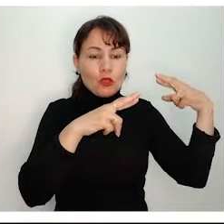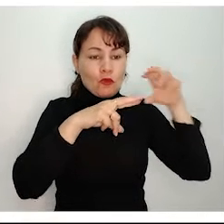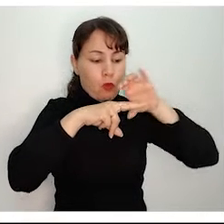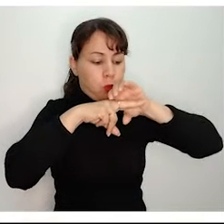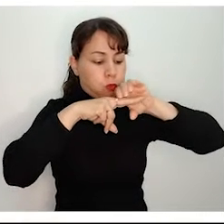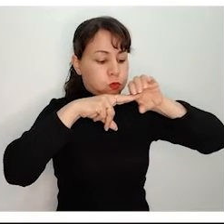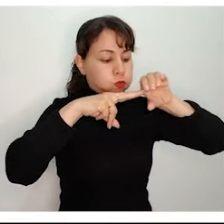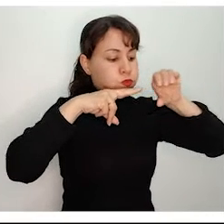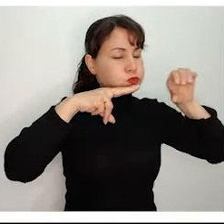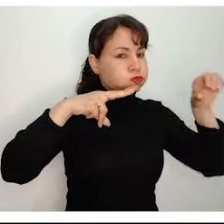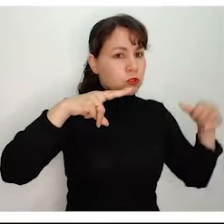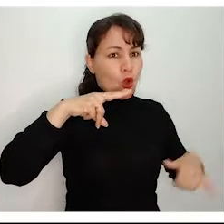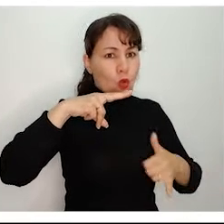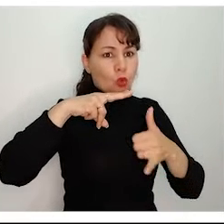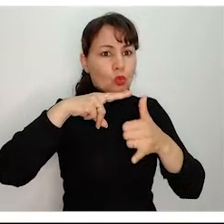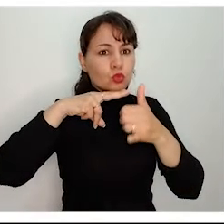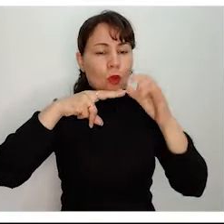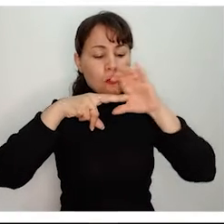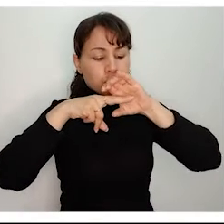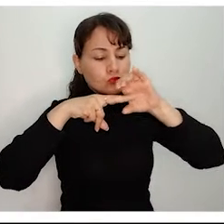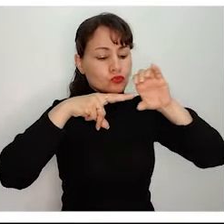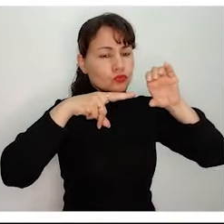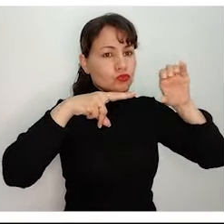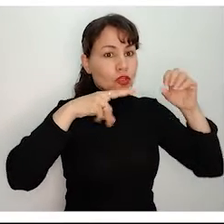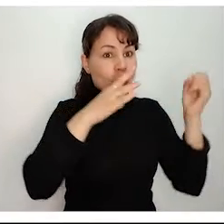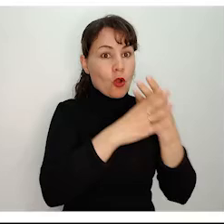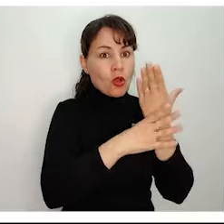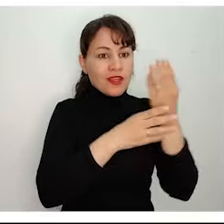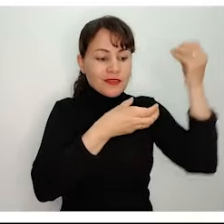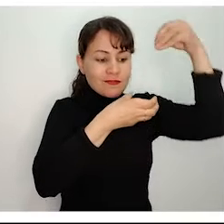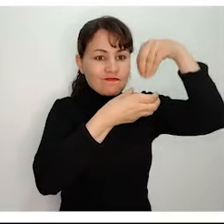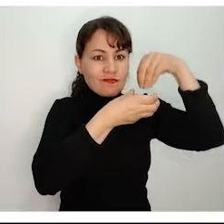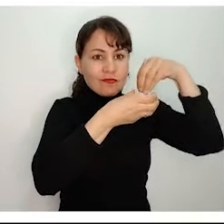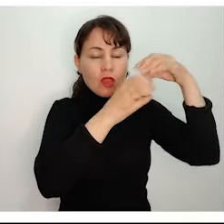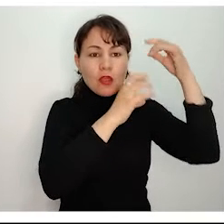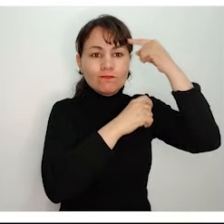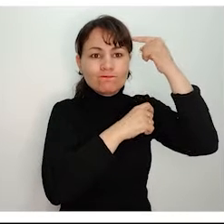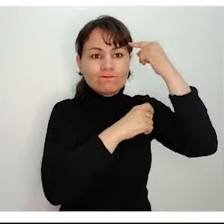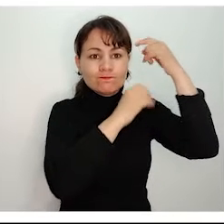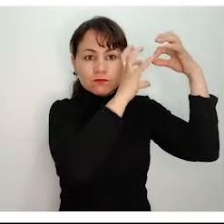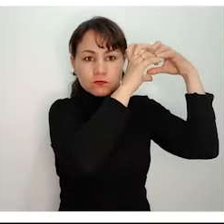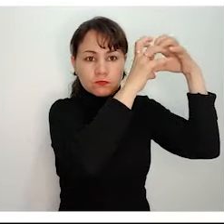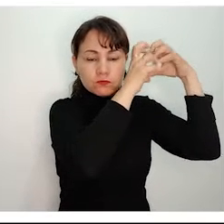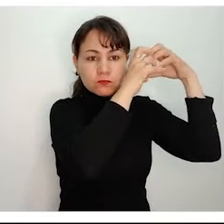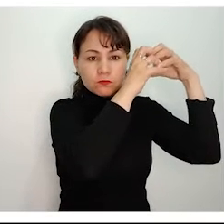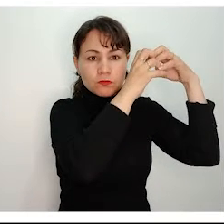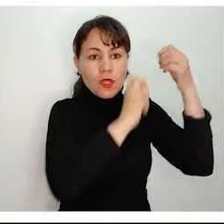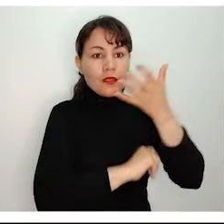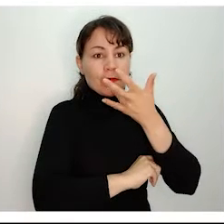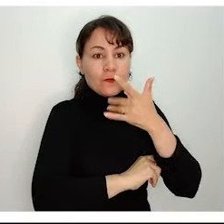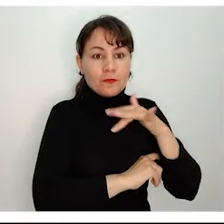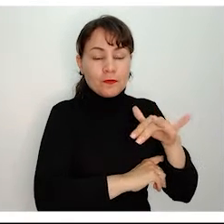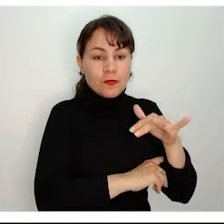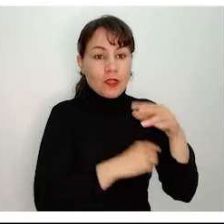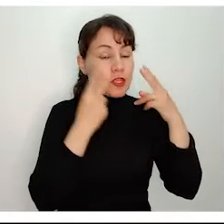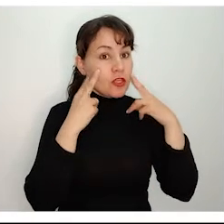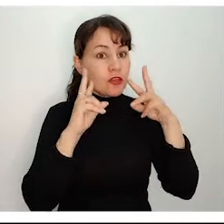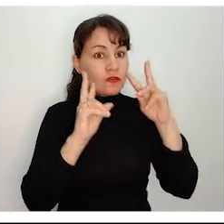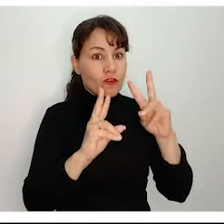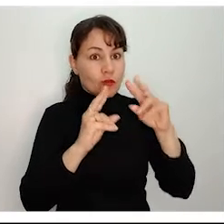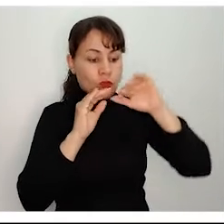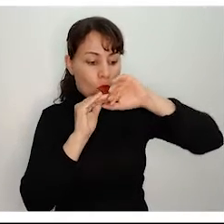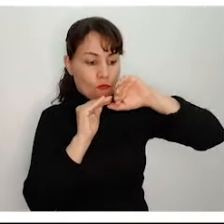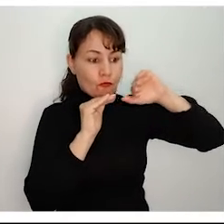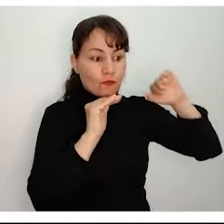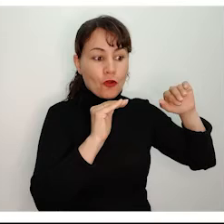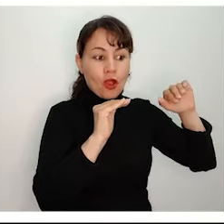neurônios vão sendo mielinizados. Isso é o que acontece lá dentro da cabeça da criança, lá no encéfalo. E nós vamos vendo